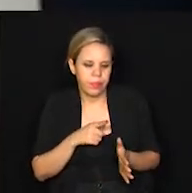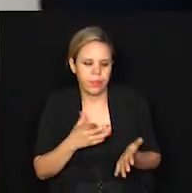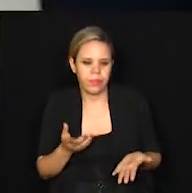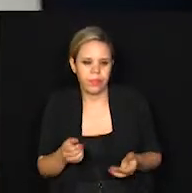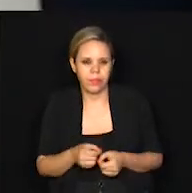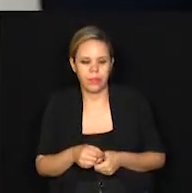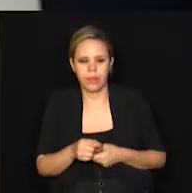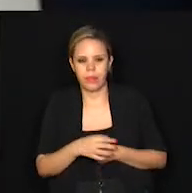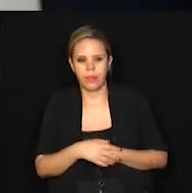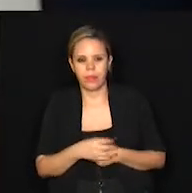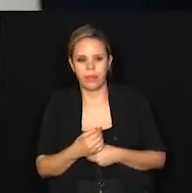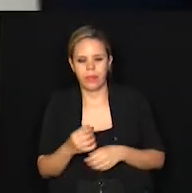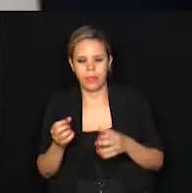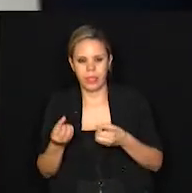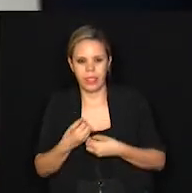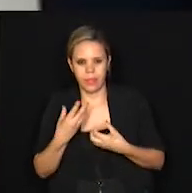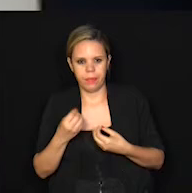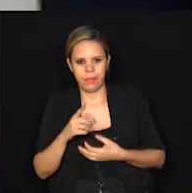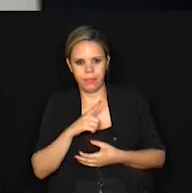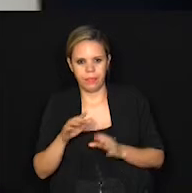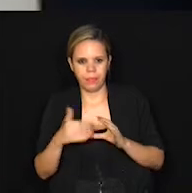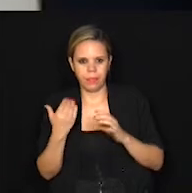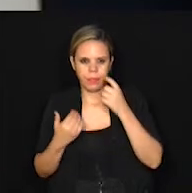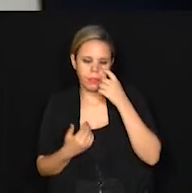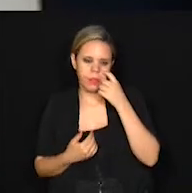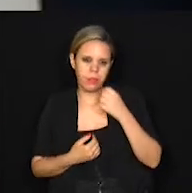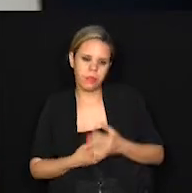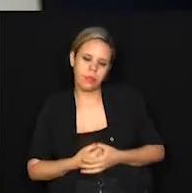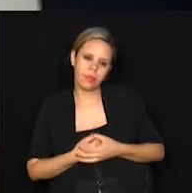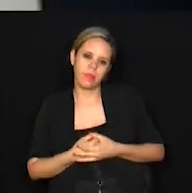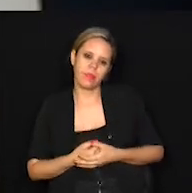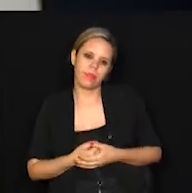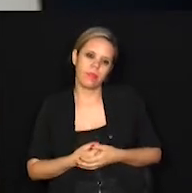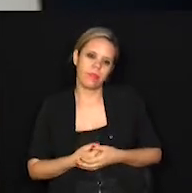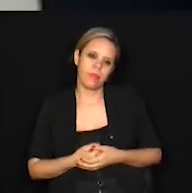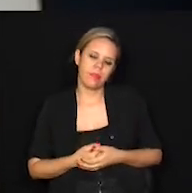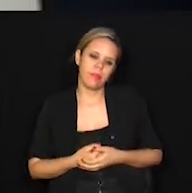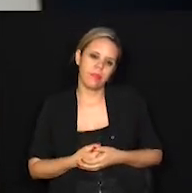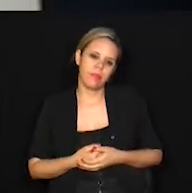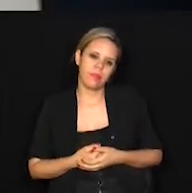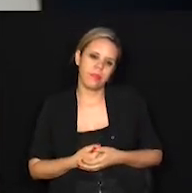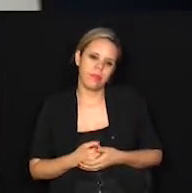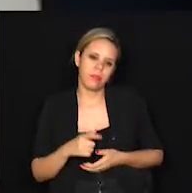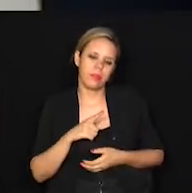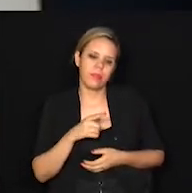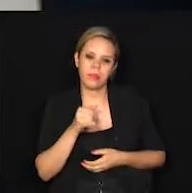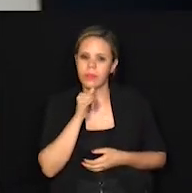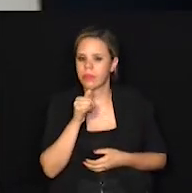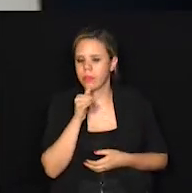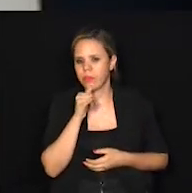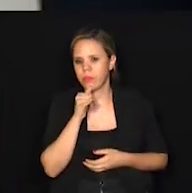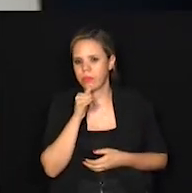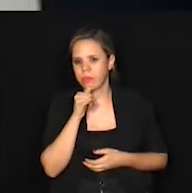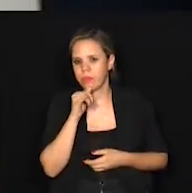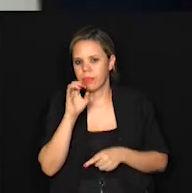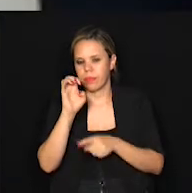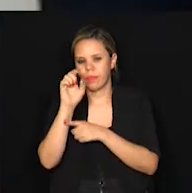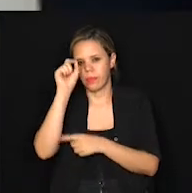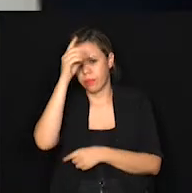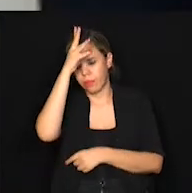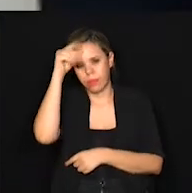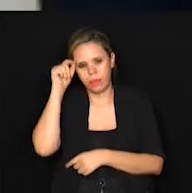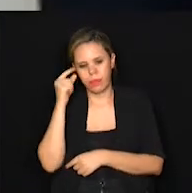como se a pandemia já estivesse acabado, né? Ou como se a vacina já estivesse à disposição para